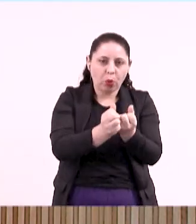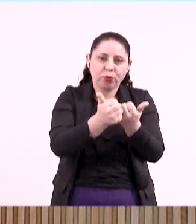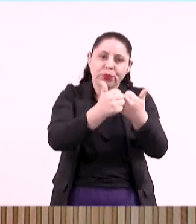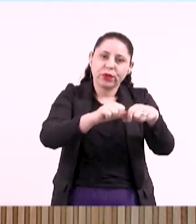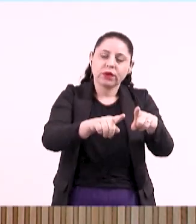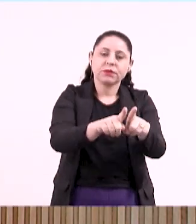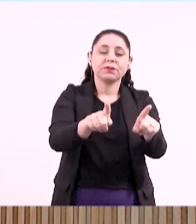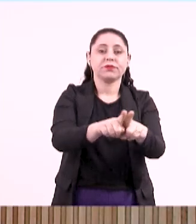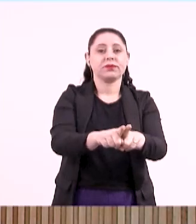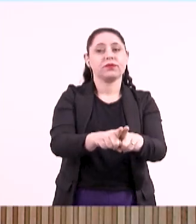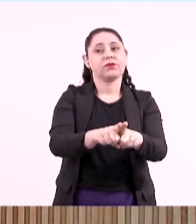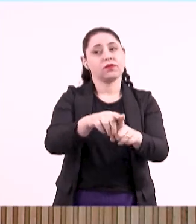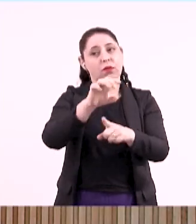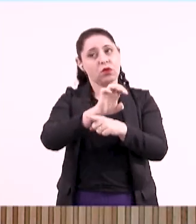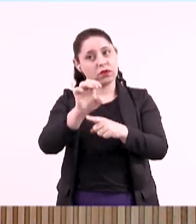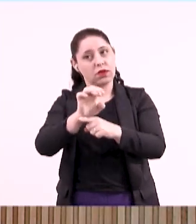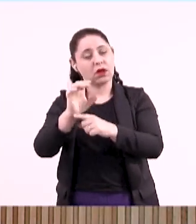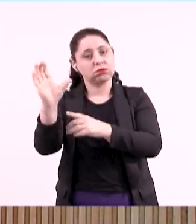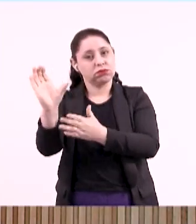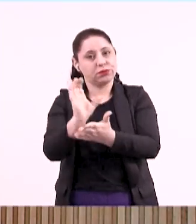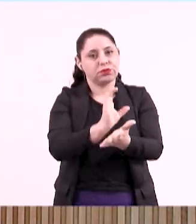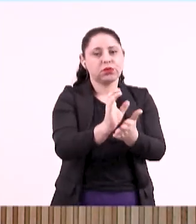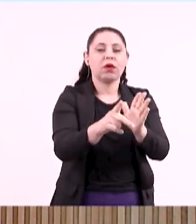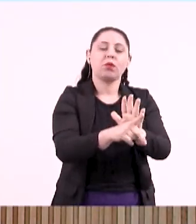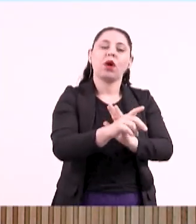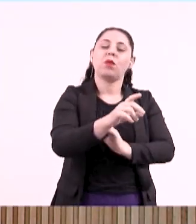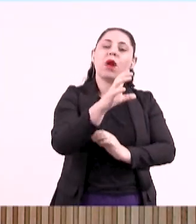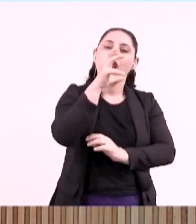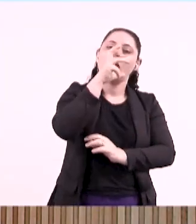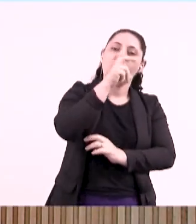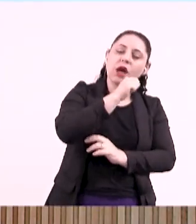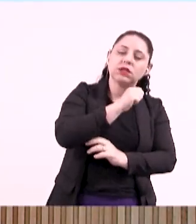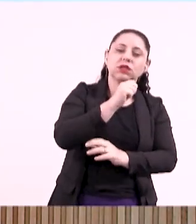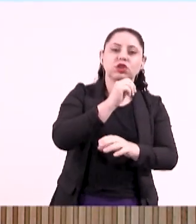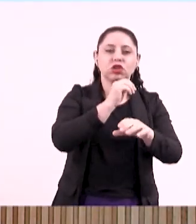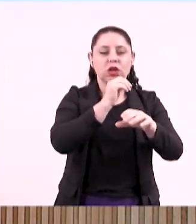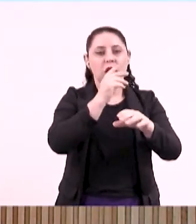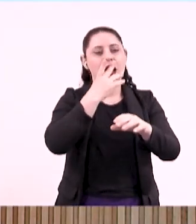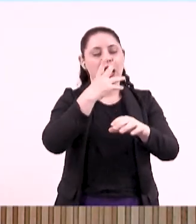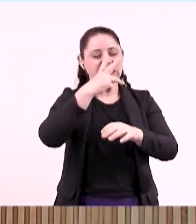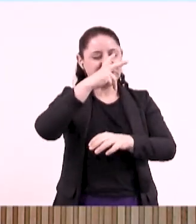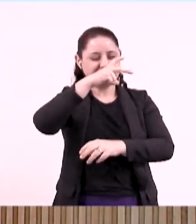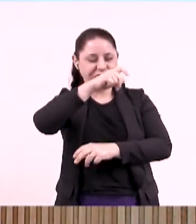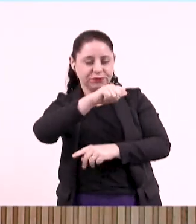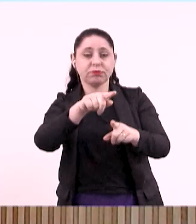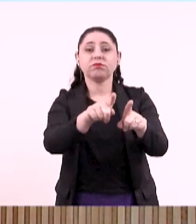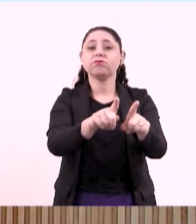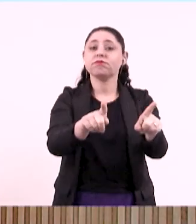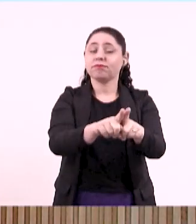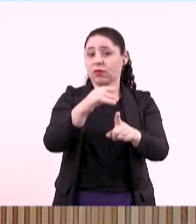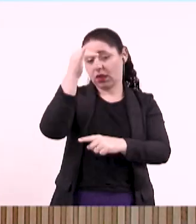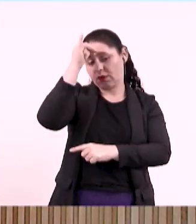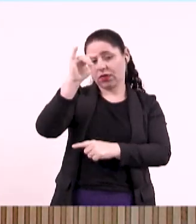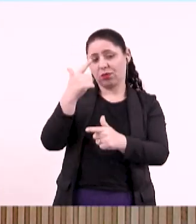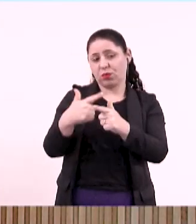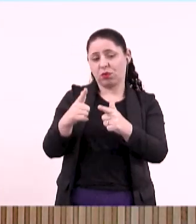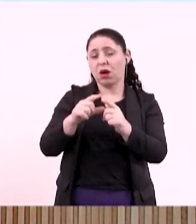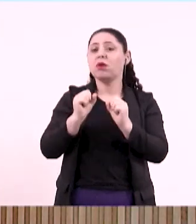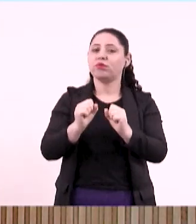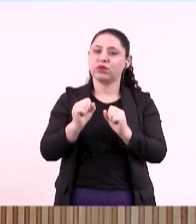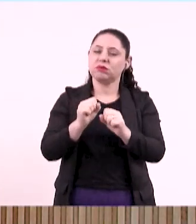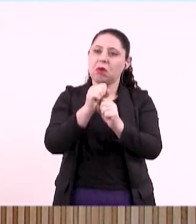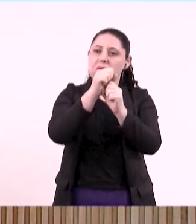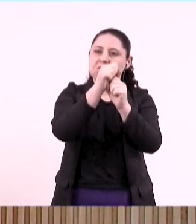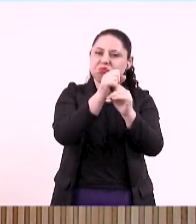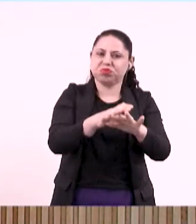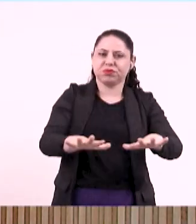tem recebido investimentos do setor cítrico, para laranja, limão. Então, justamente já para evitar esses problemas que podem